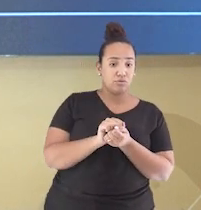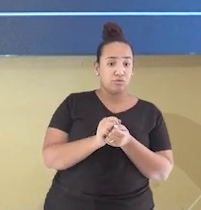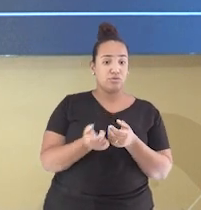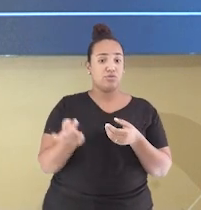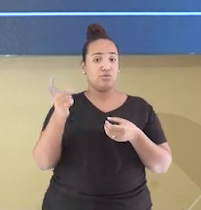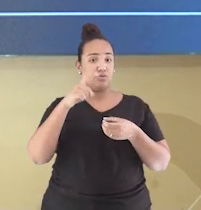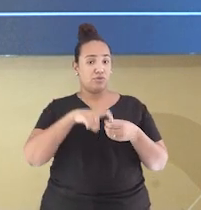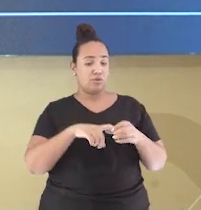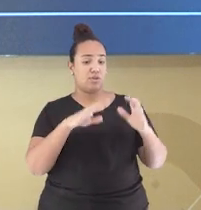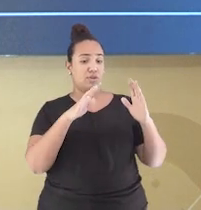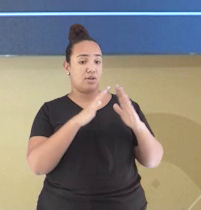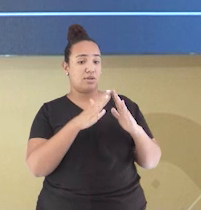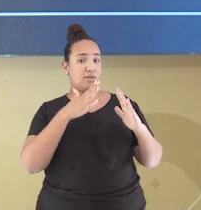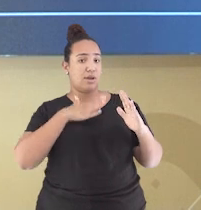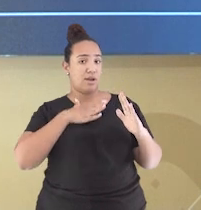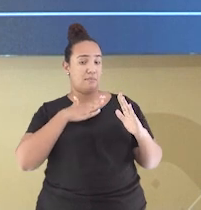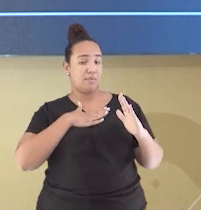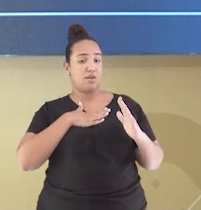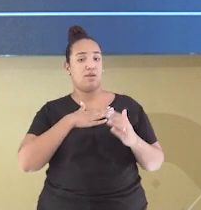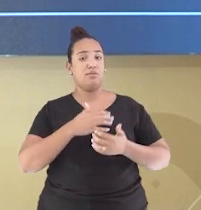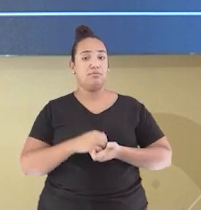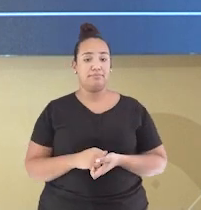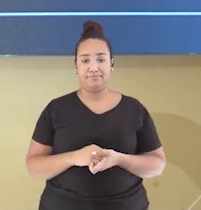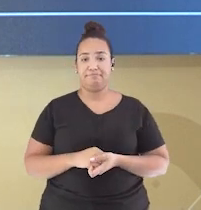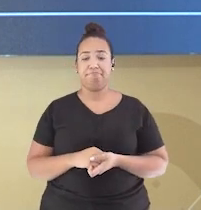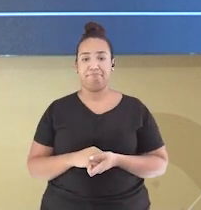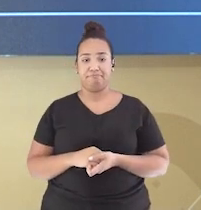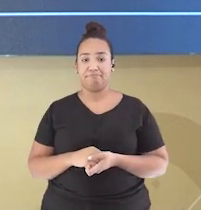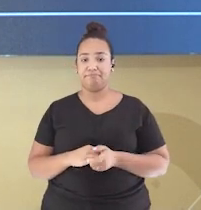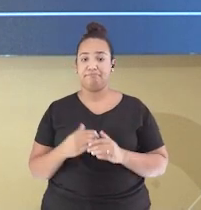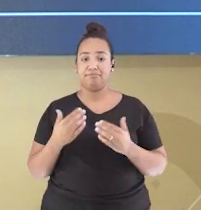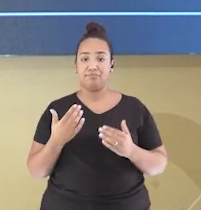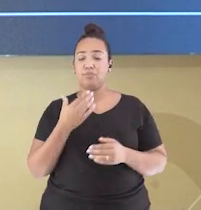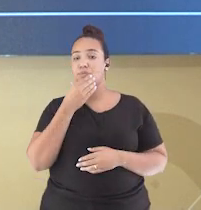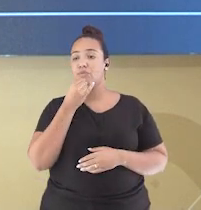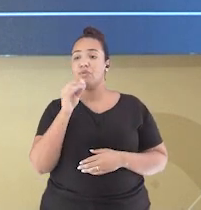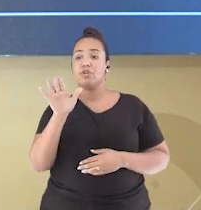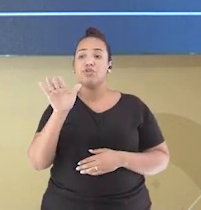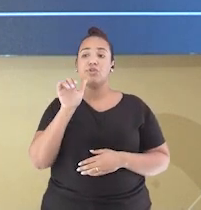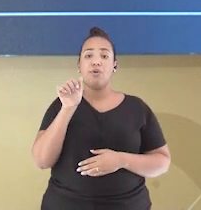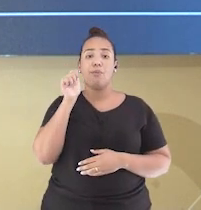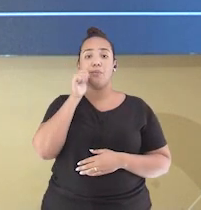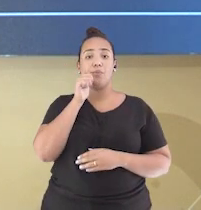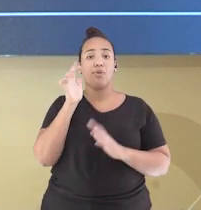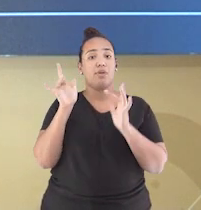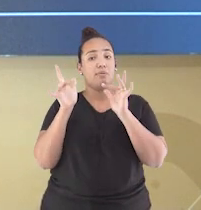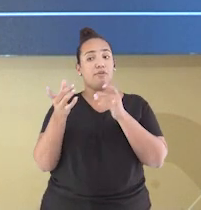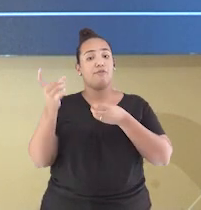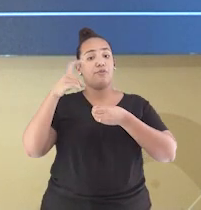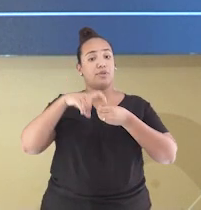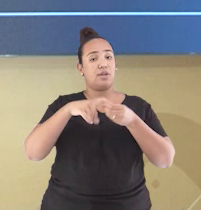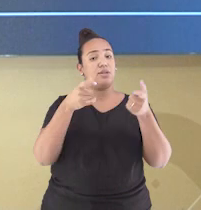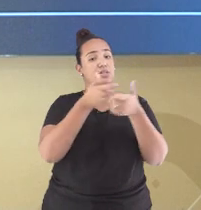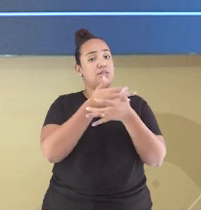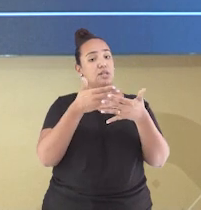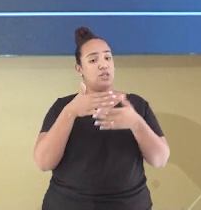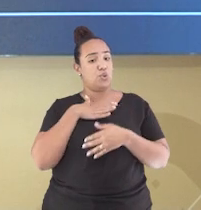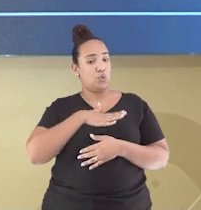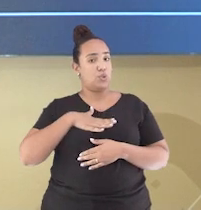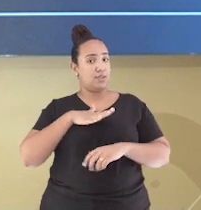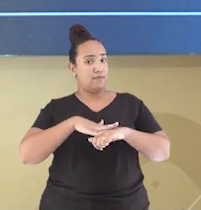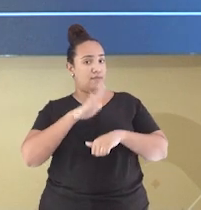da Califórnia, o meu doce lar Chicago. Era Robert Johnson chamando a namorada para voltar para a cidade que ele